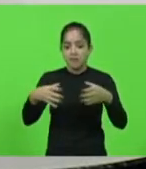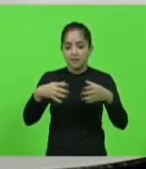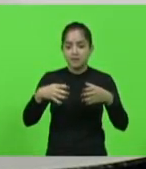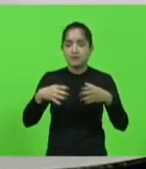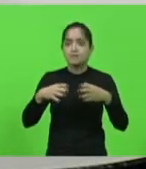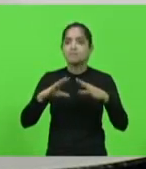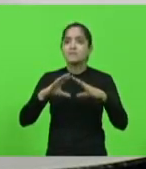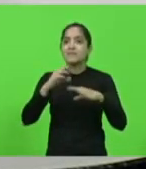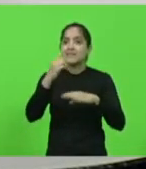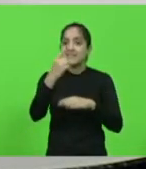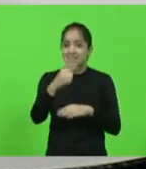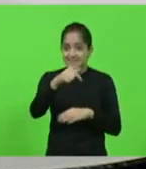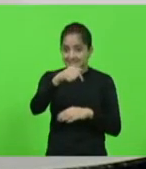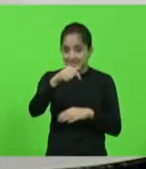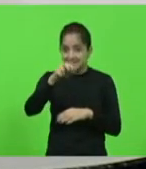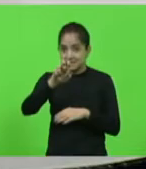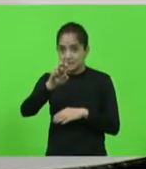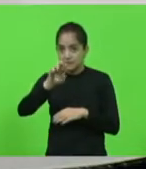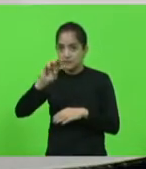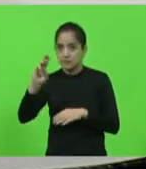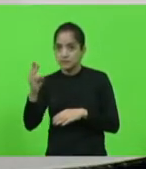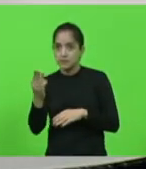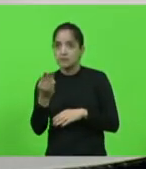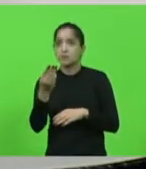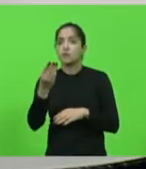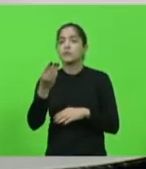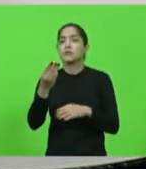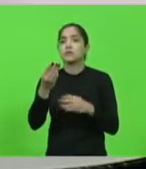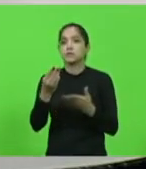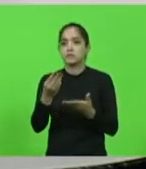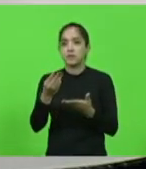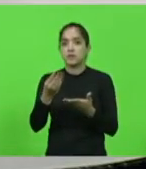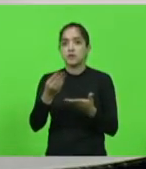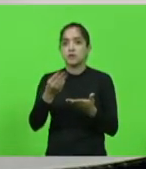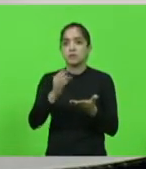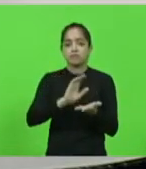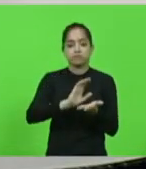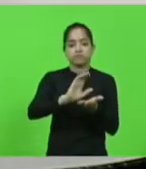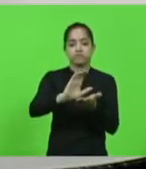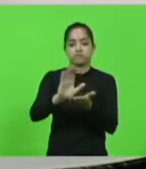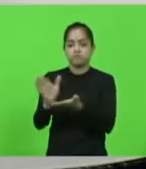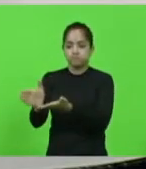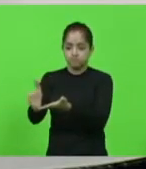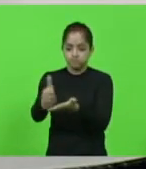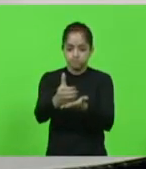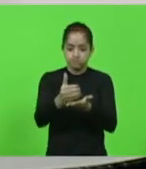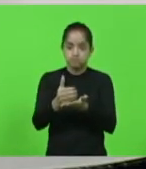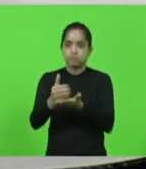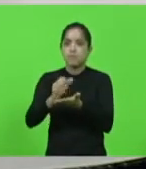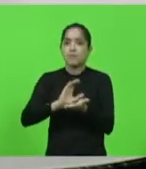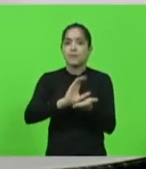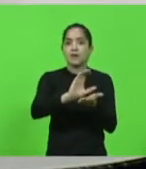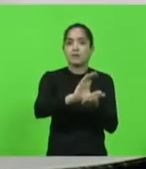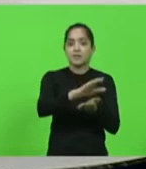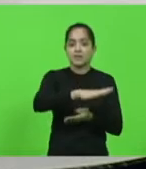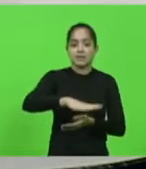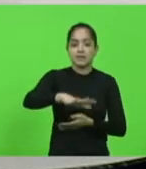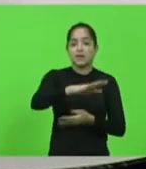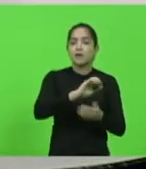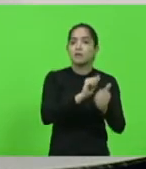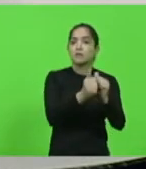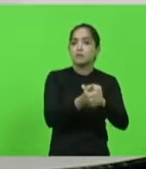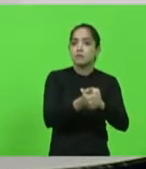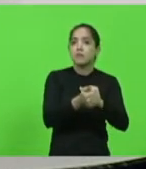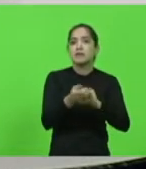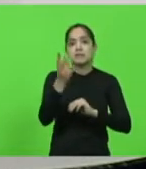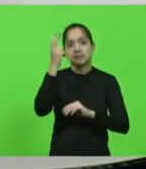milhões. 75 milhões o Estado vai deixar de recolher para aplicar diretamente no esporte. E mais 75 na